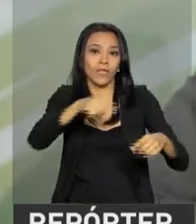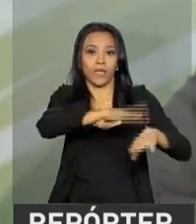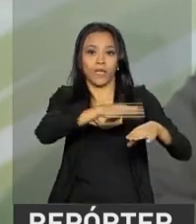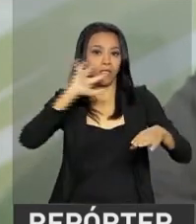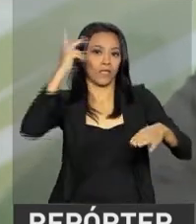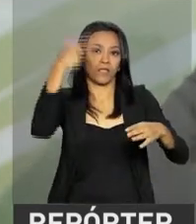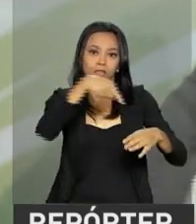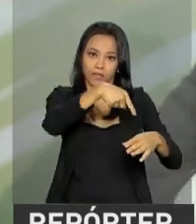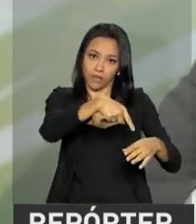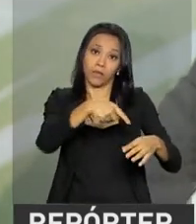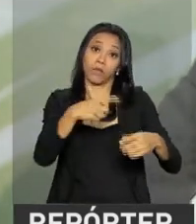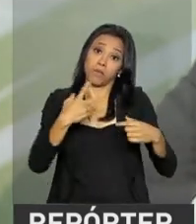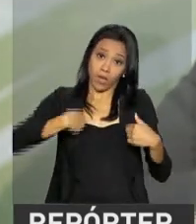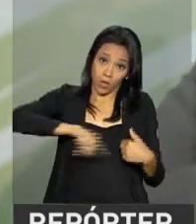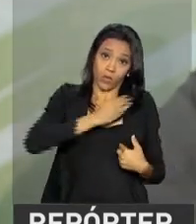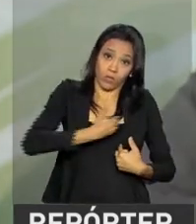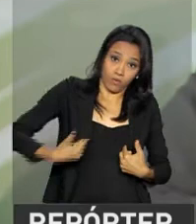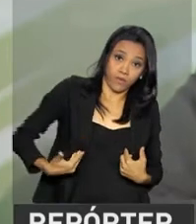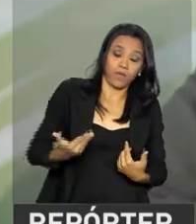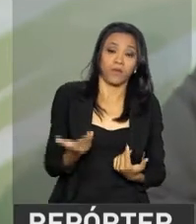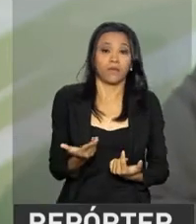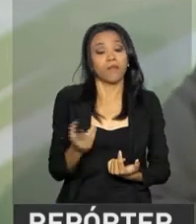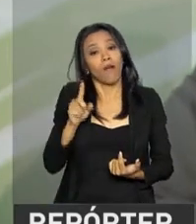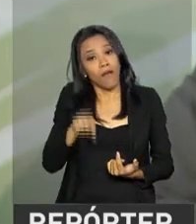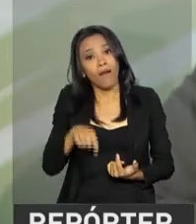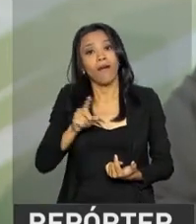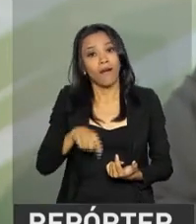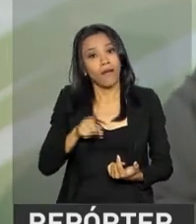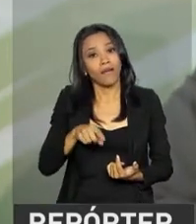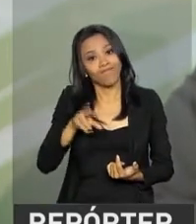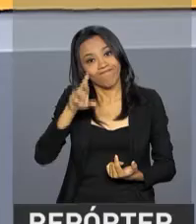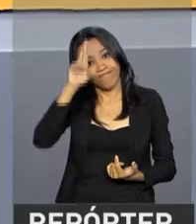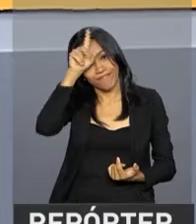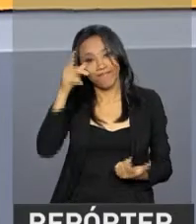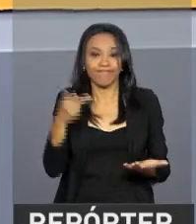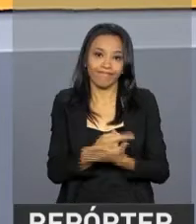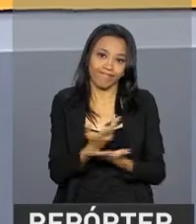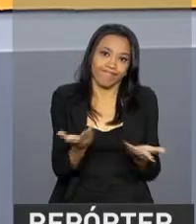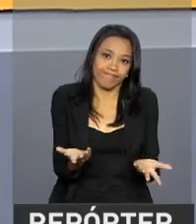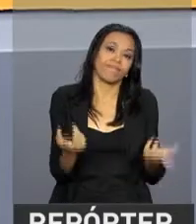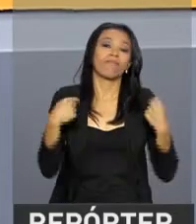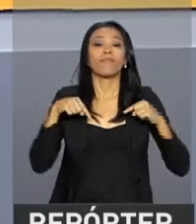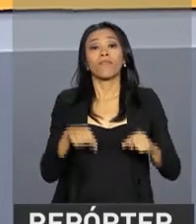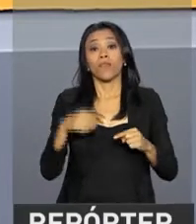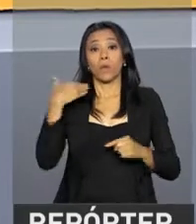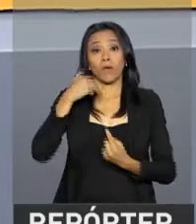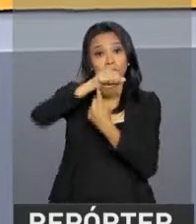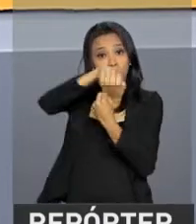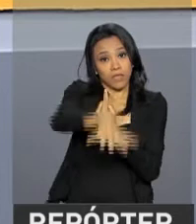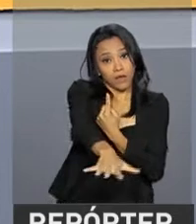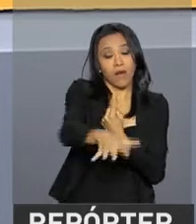que, a nosso ver, é uma decisão equivocada. O Banco Central revisa